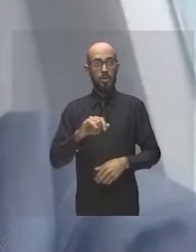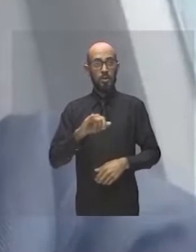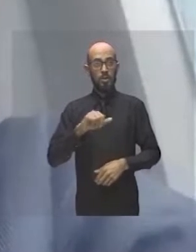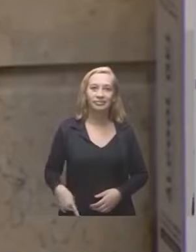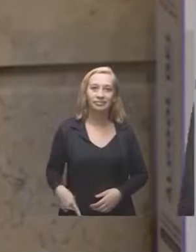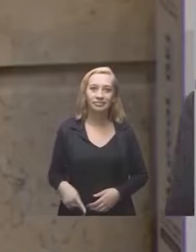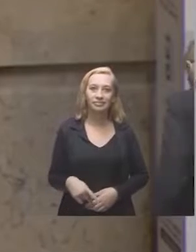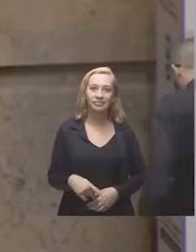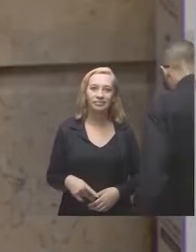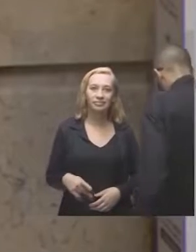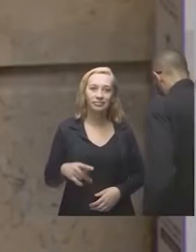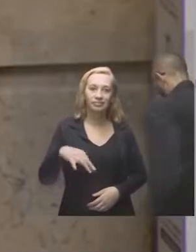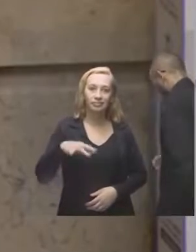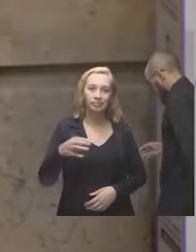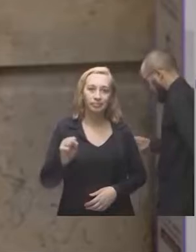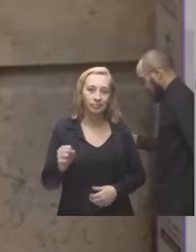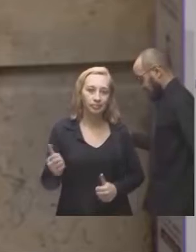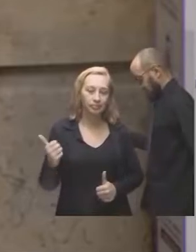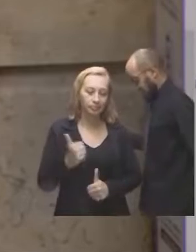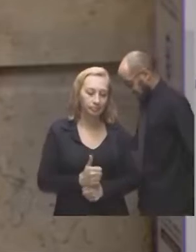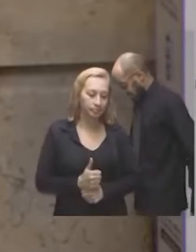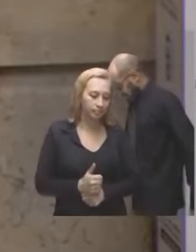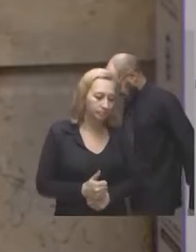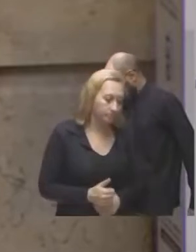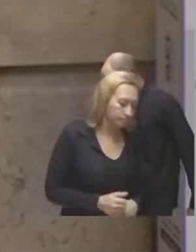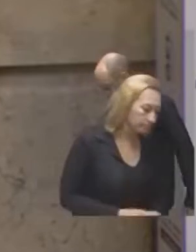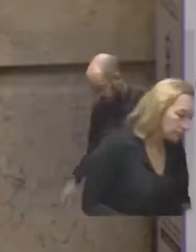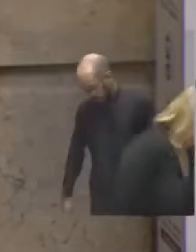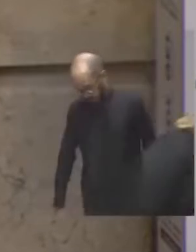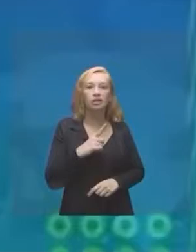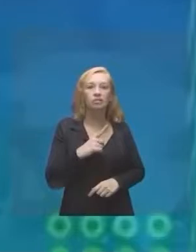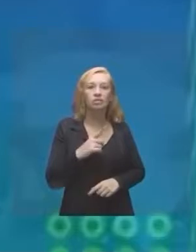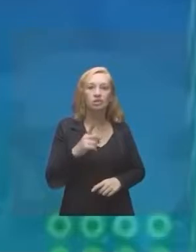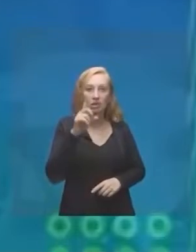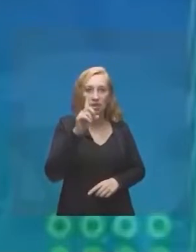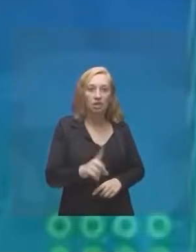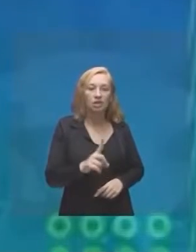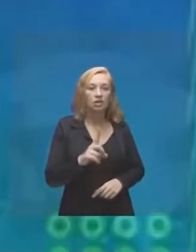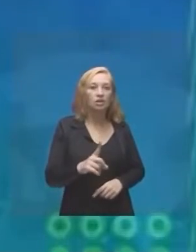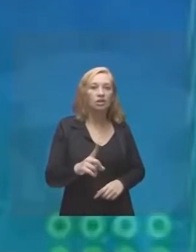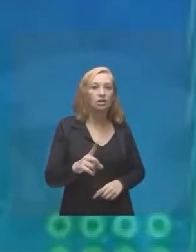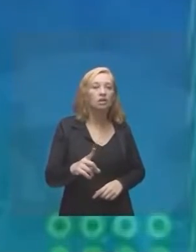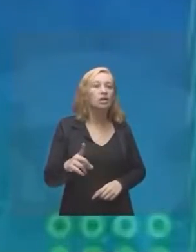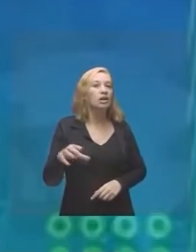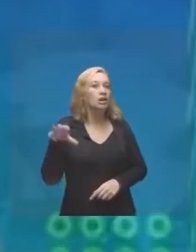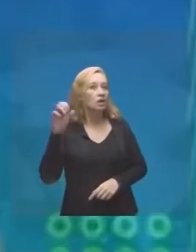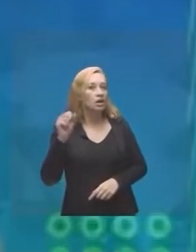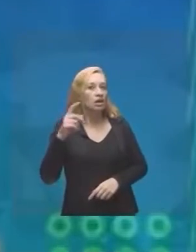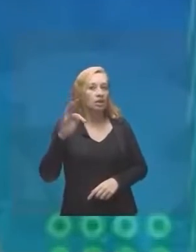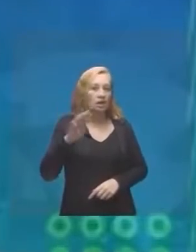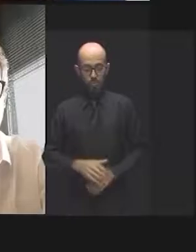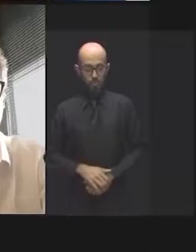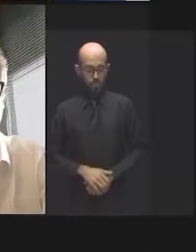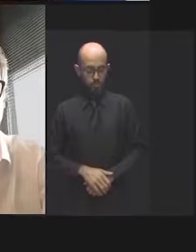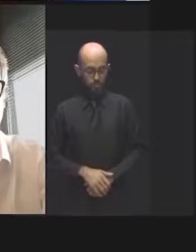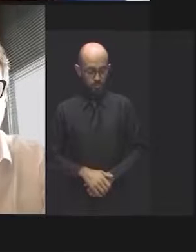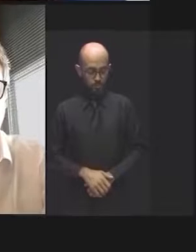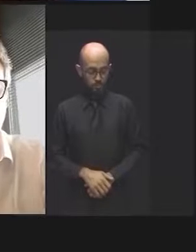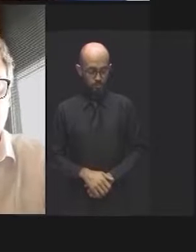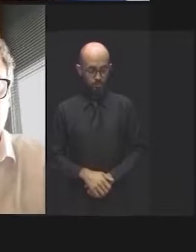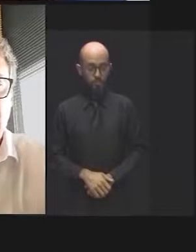da cidade e dos quatro projetos de lei em primeira discussão 3 e provados e voltam em segunda discussão